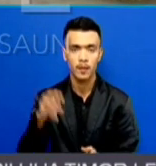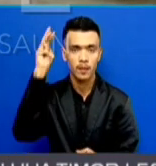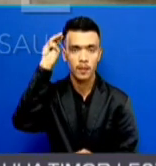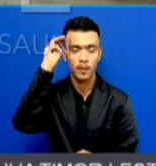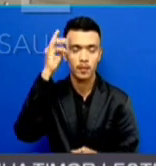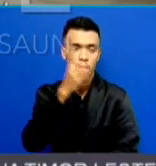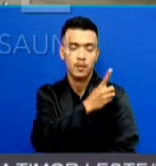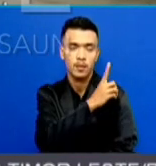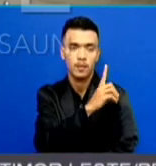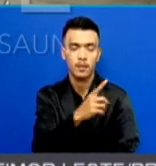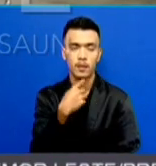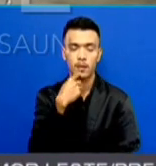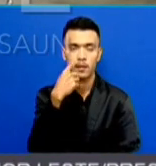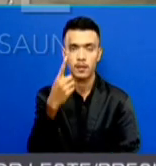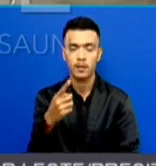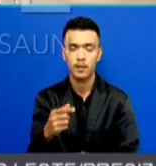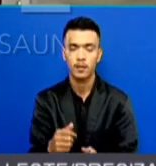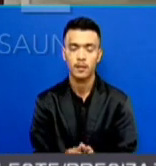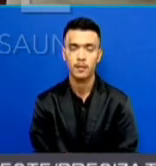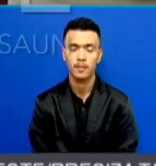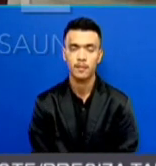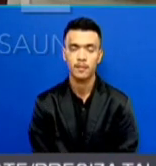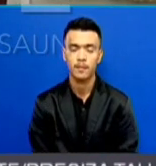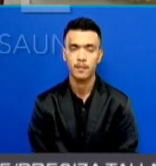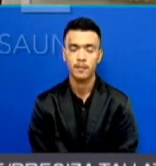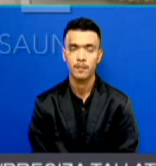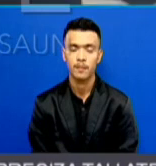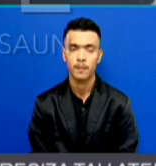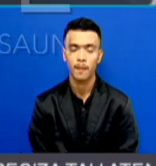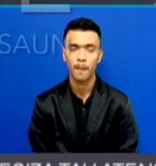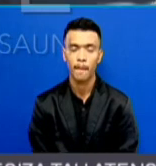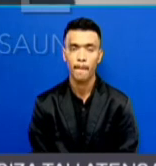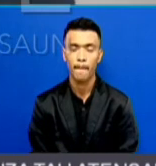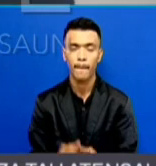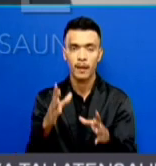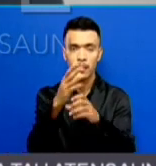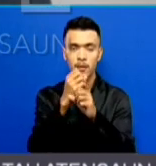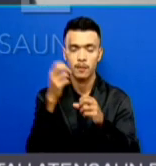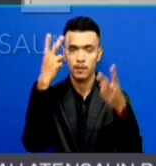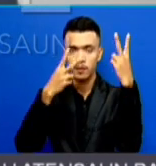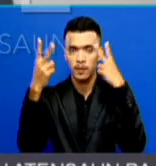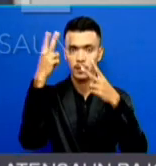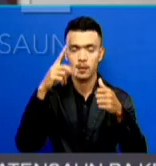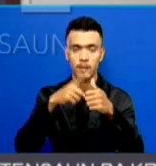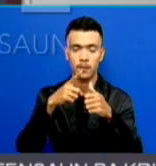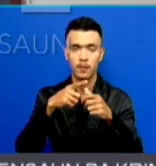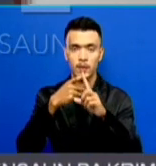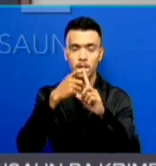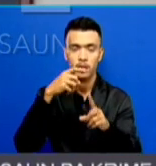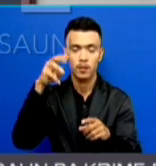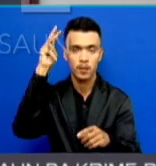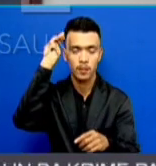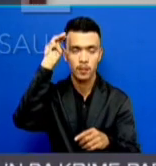Ministro de Defesa contra Almirante Donaciano Costa Gomes Pedro Clamarfuic, simo visita da Hulukus encarregada